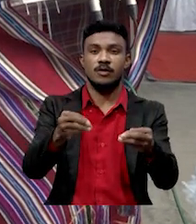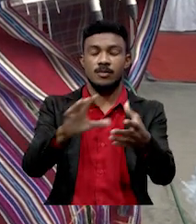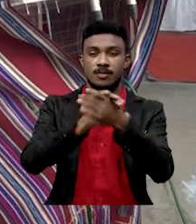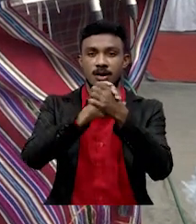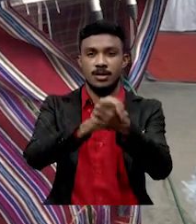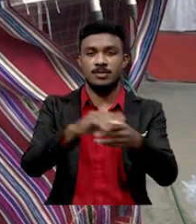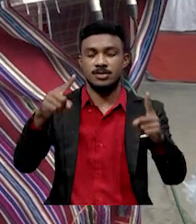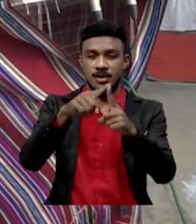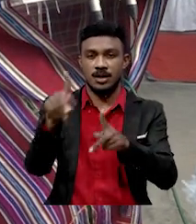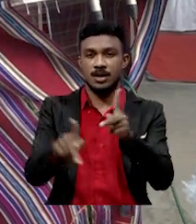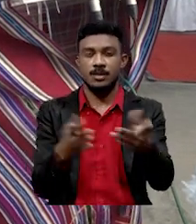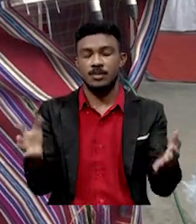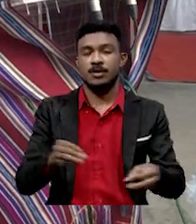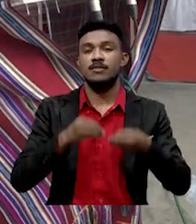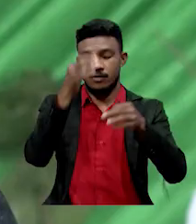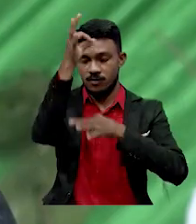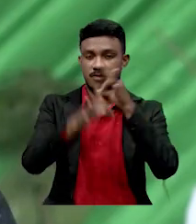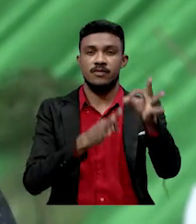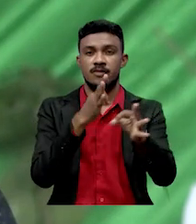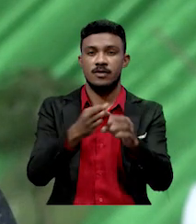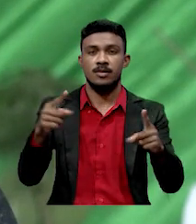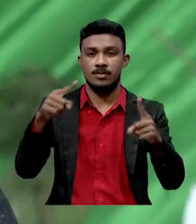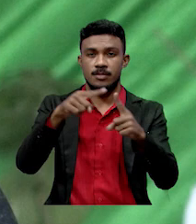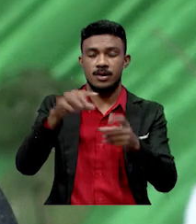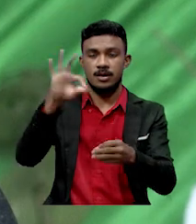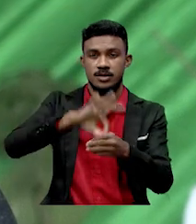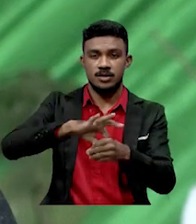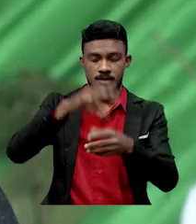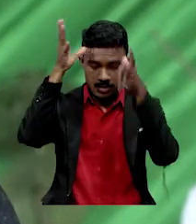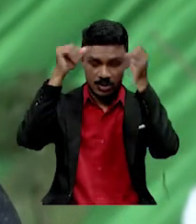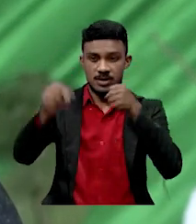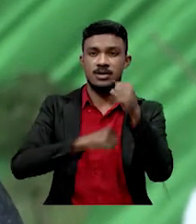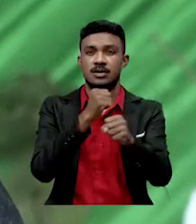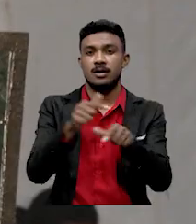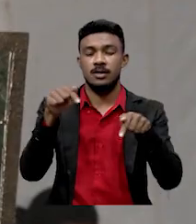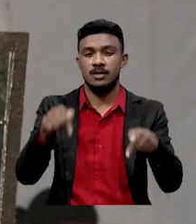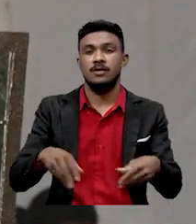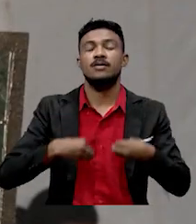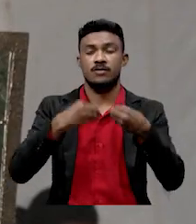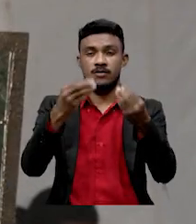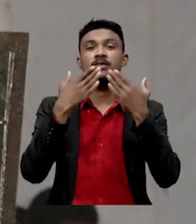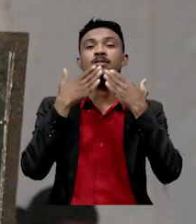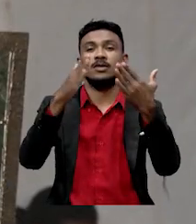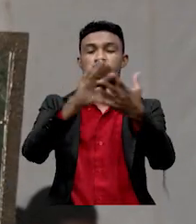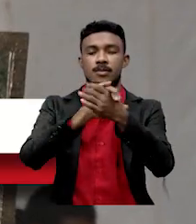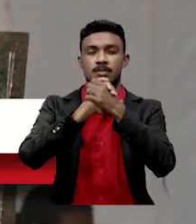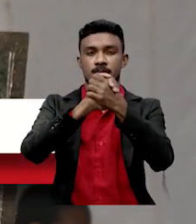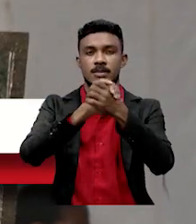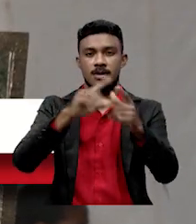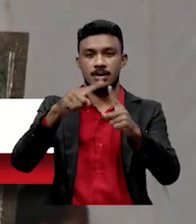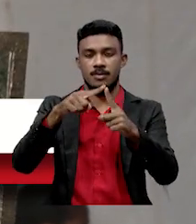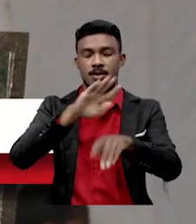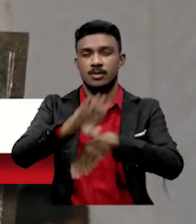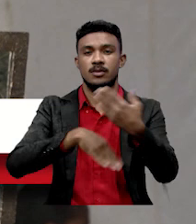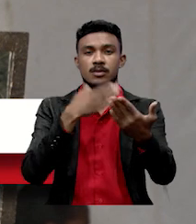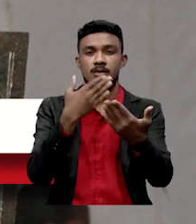eleição presidencial tinané. Ne duni, hita parabéns, agradece parabéns ba povo toma, ba eleitorado,